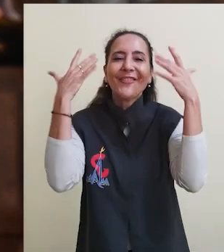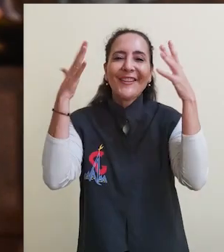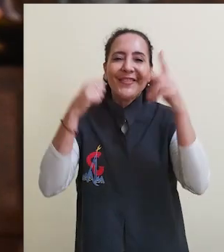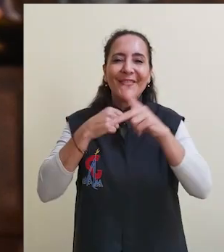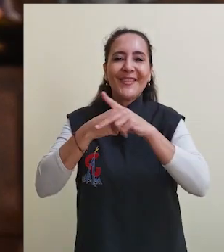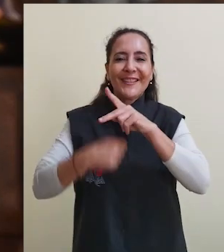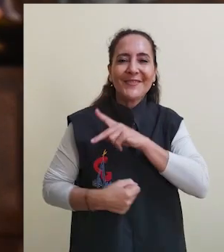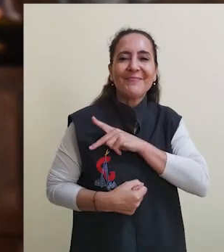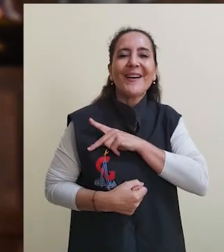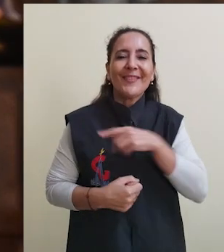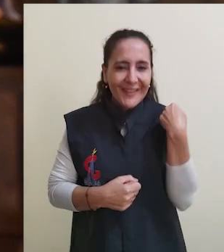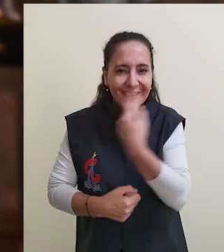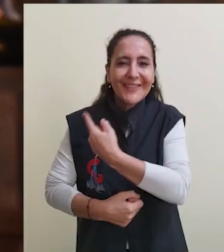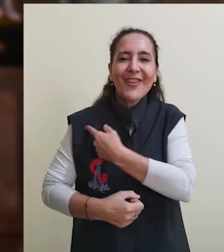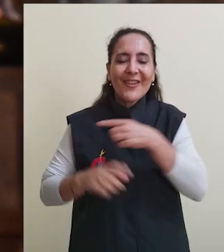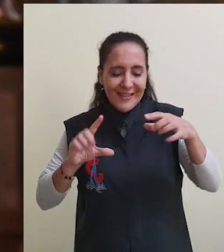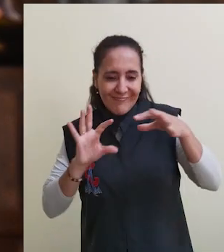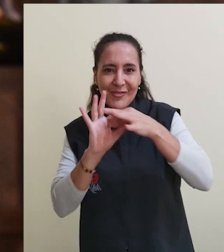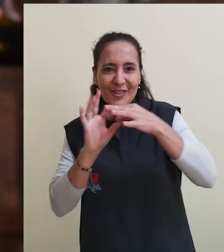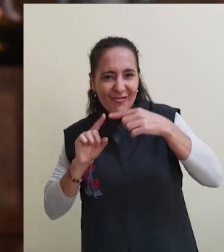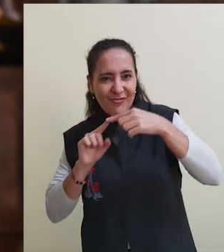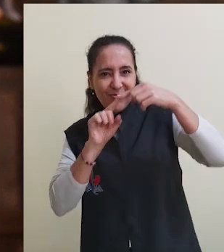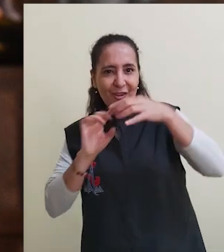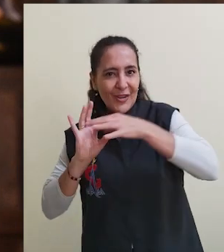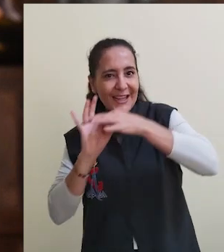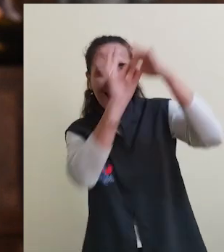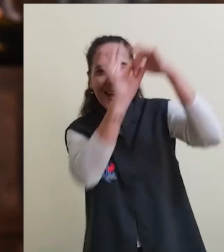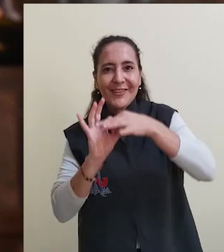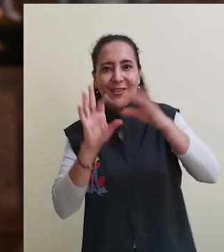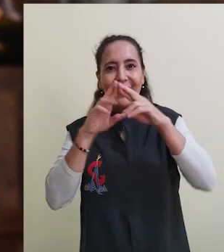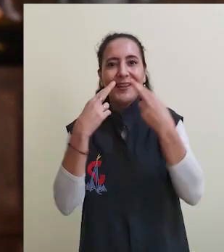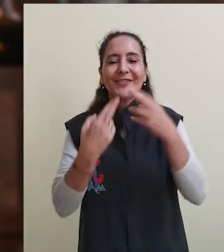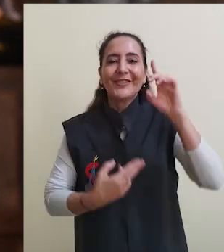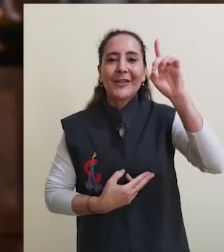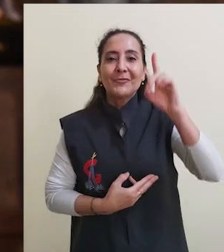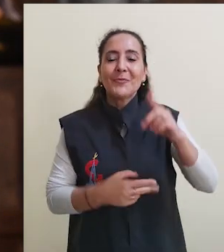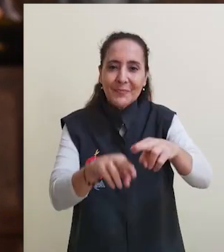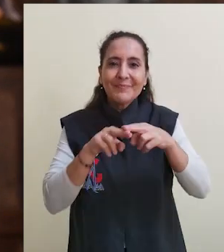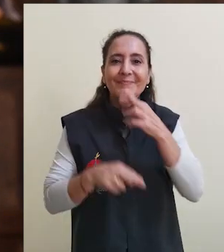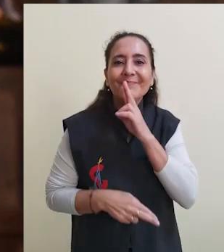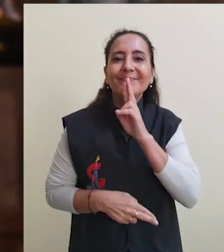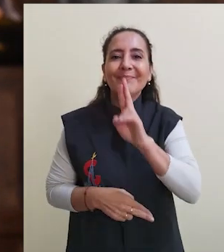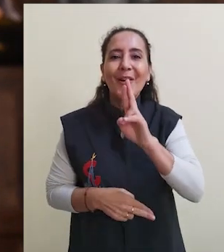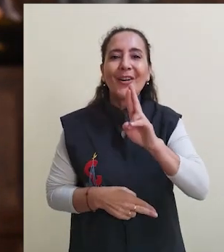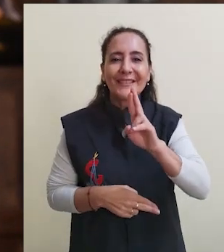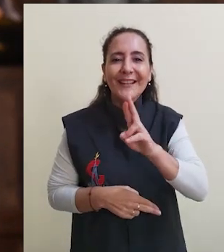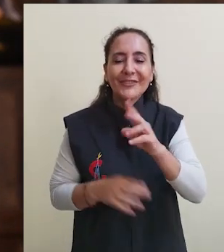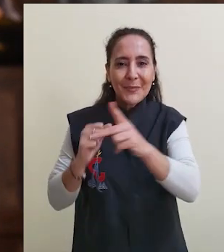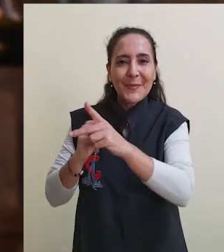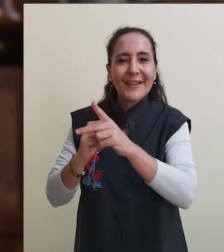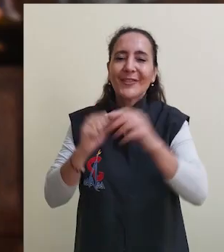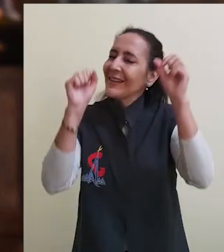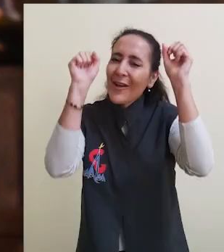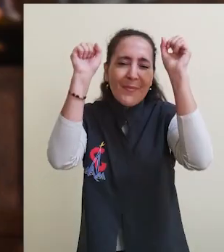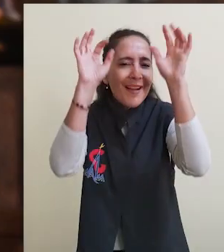São Pedro, viva São Paulo, e que nós estejamos ligados ao reino dos céus. Pela resposta, que é uma graça